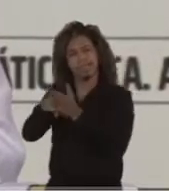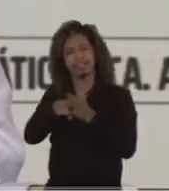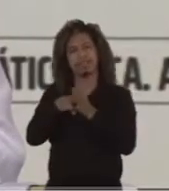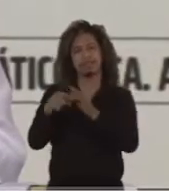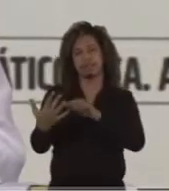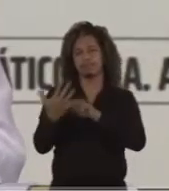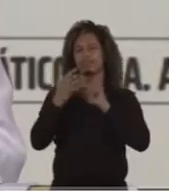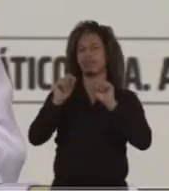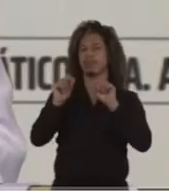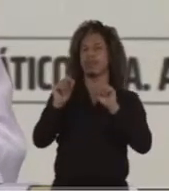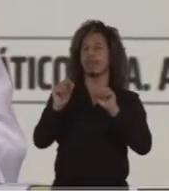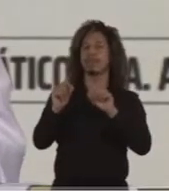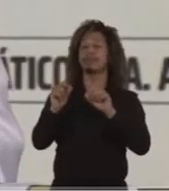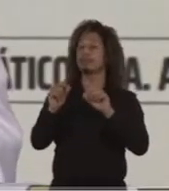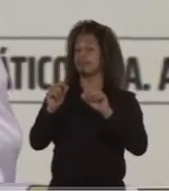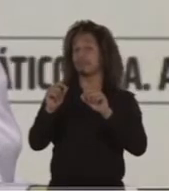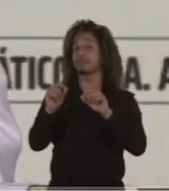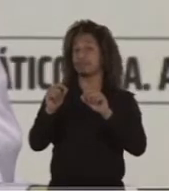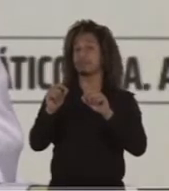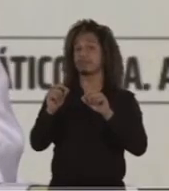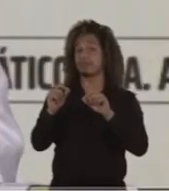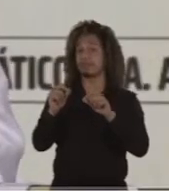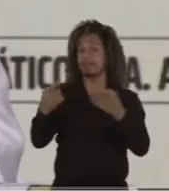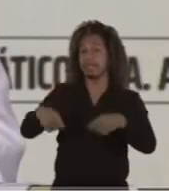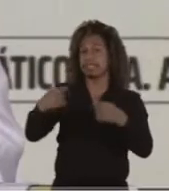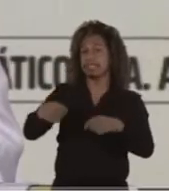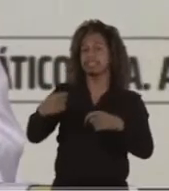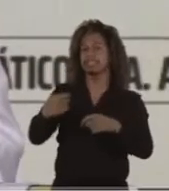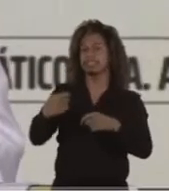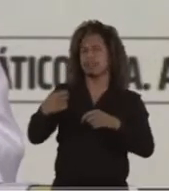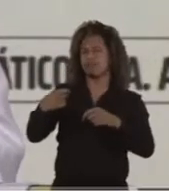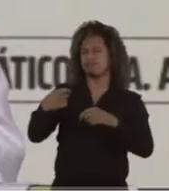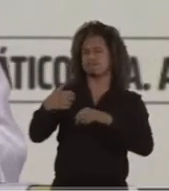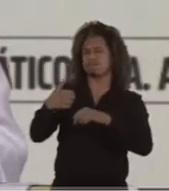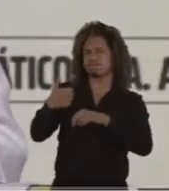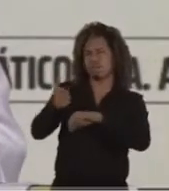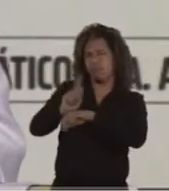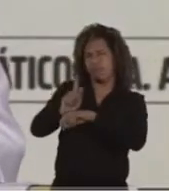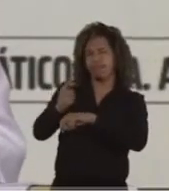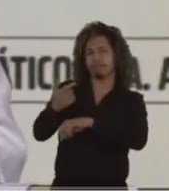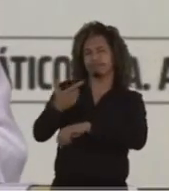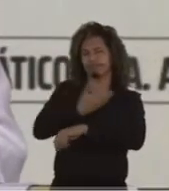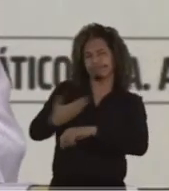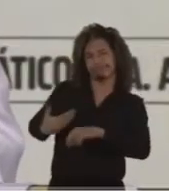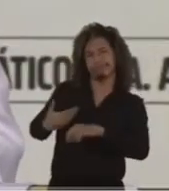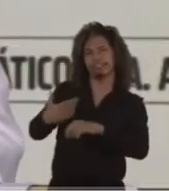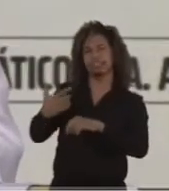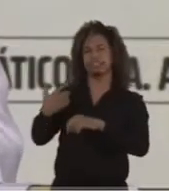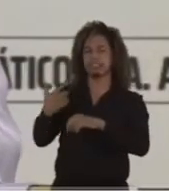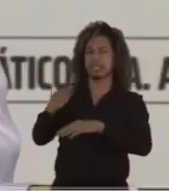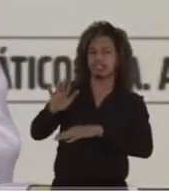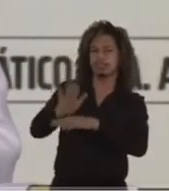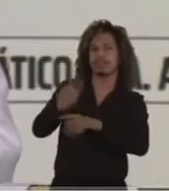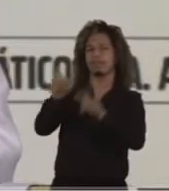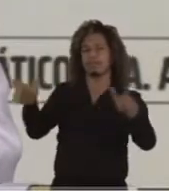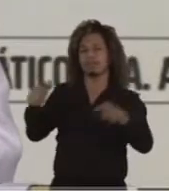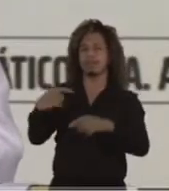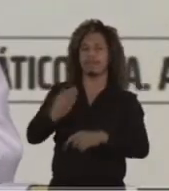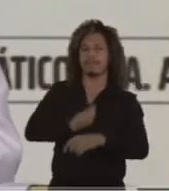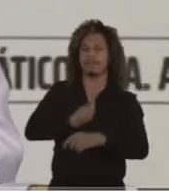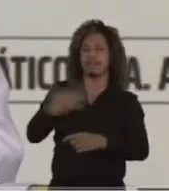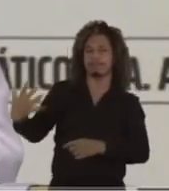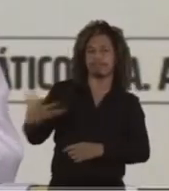importantes com base em decisões técnicas vamos acelerar o ritmo para salvar mais vidas